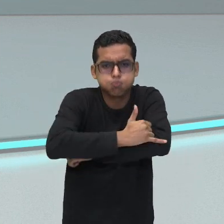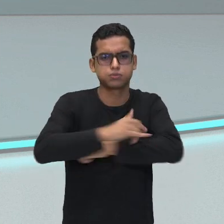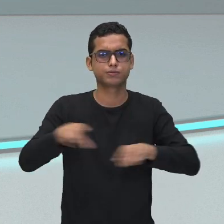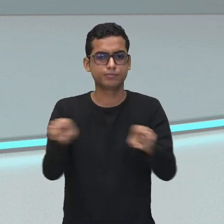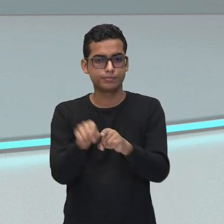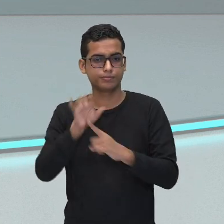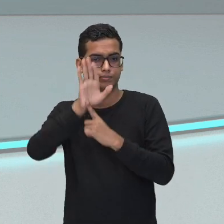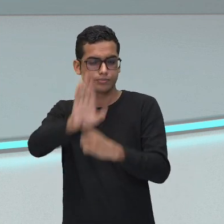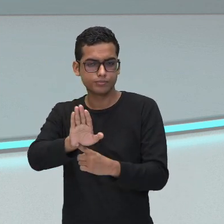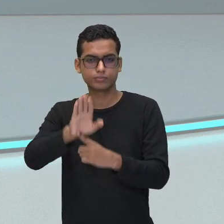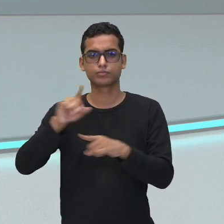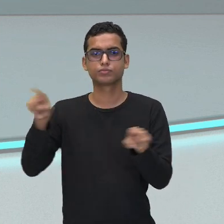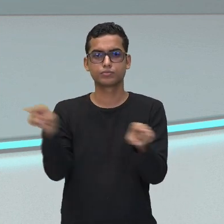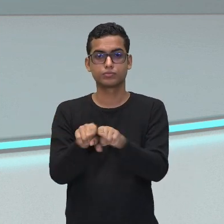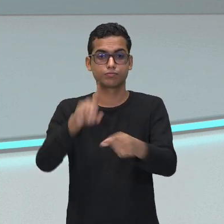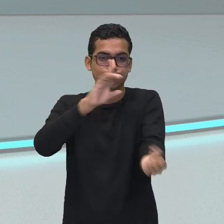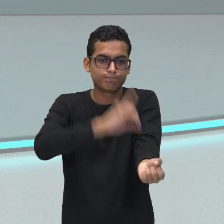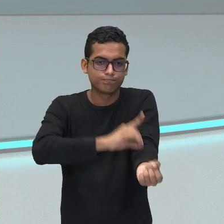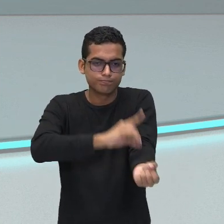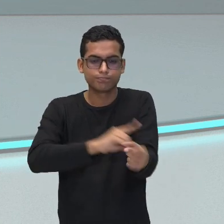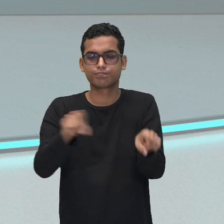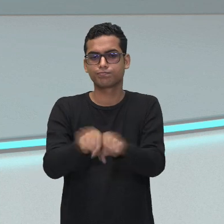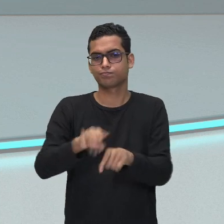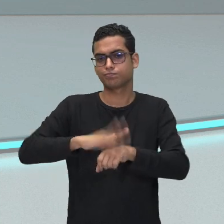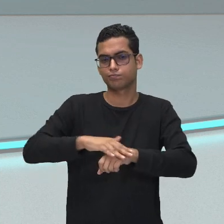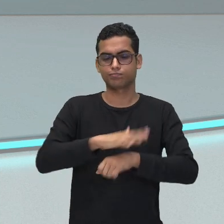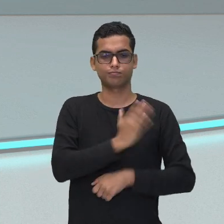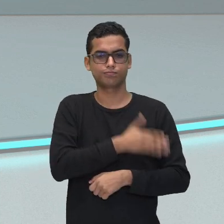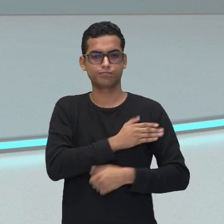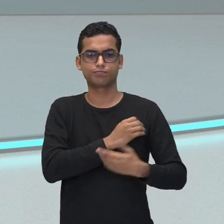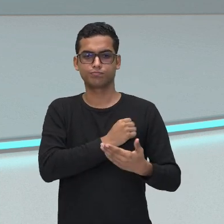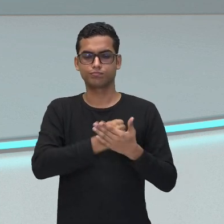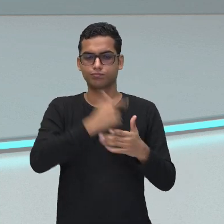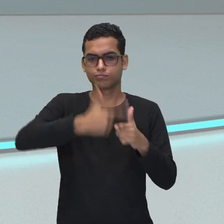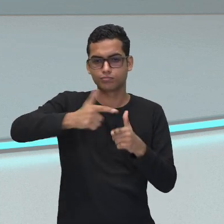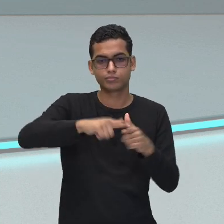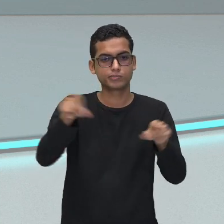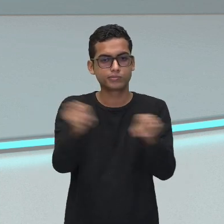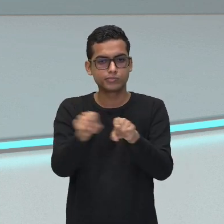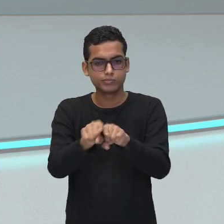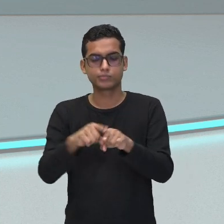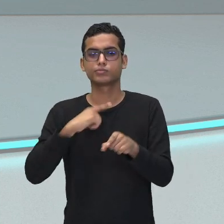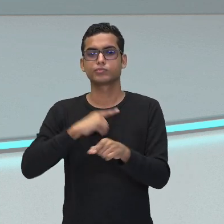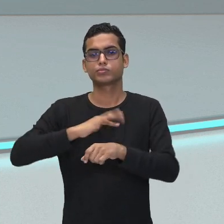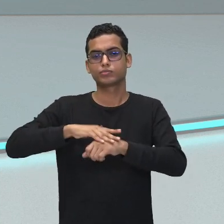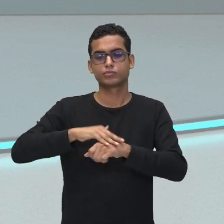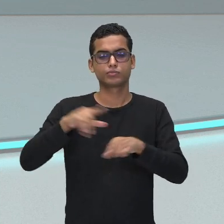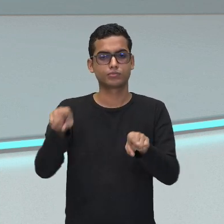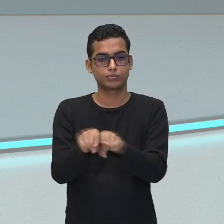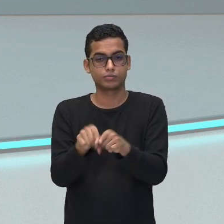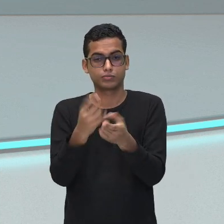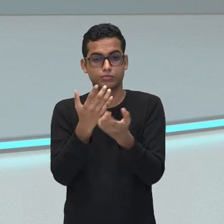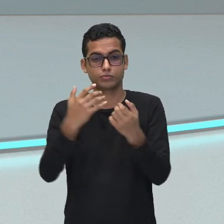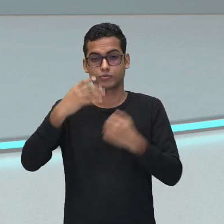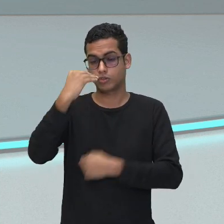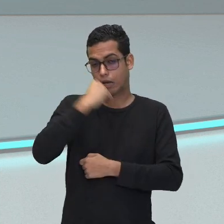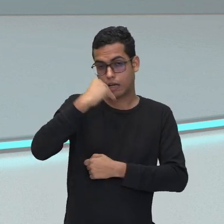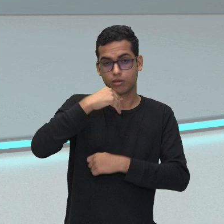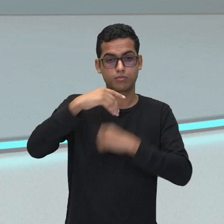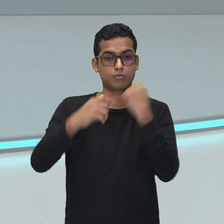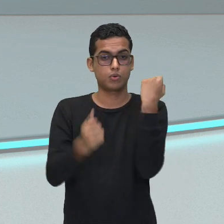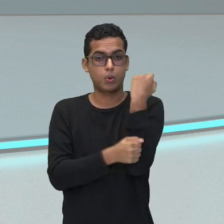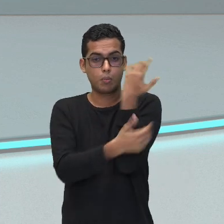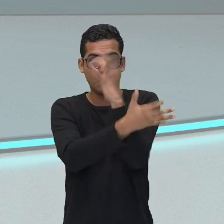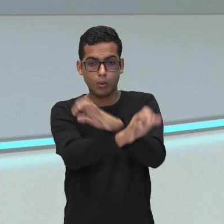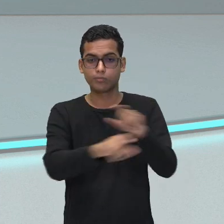quadros como diabetes, doenças cardiovasculares, a osteoporose, como já foi citada, doenças emocionais